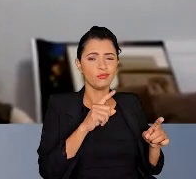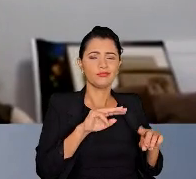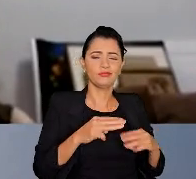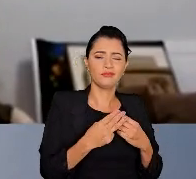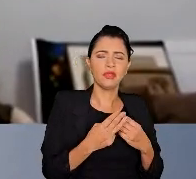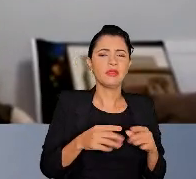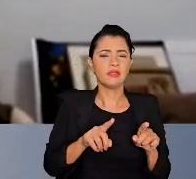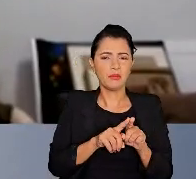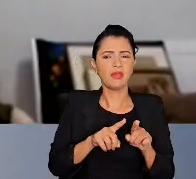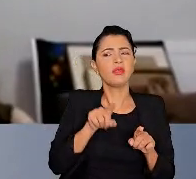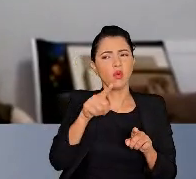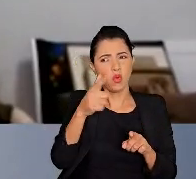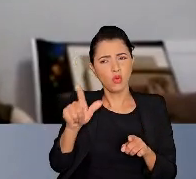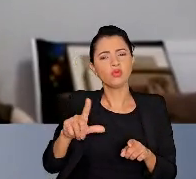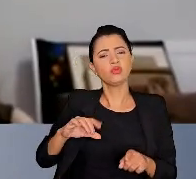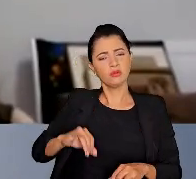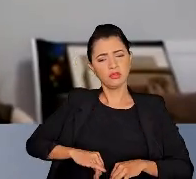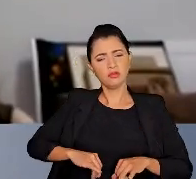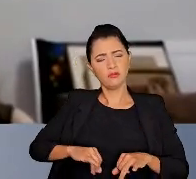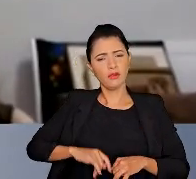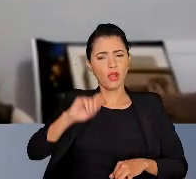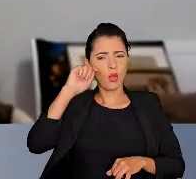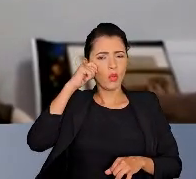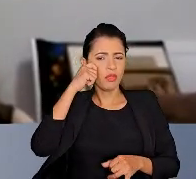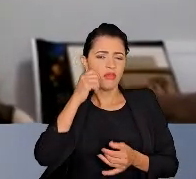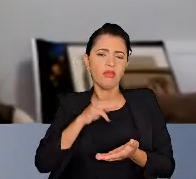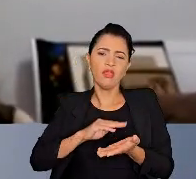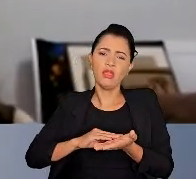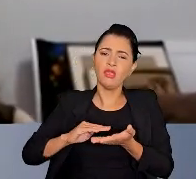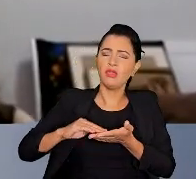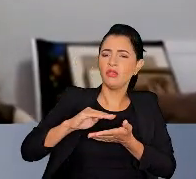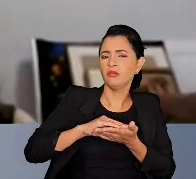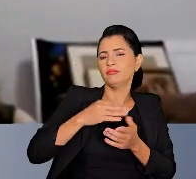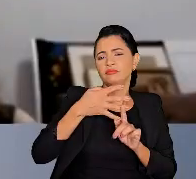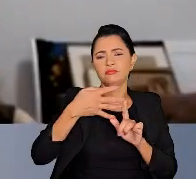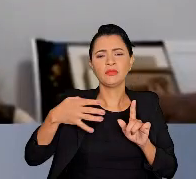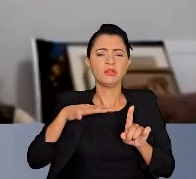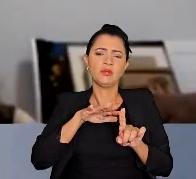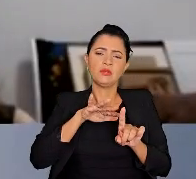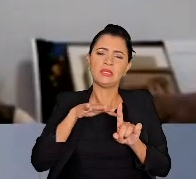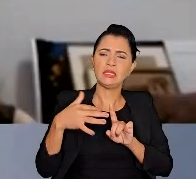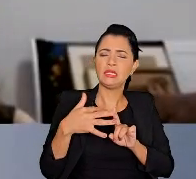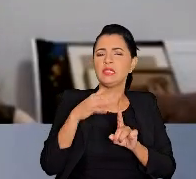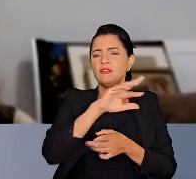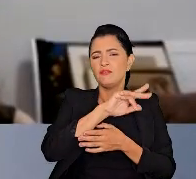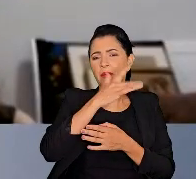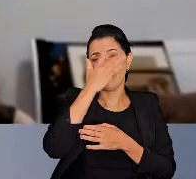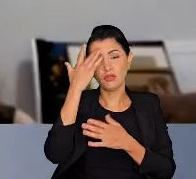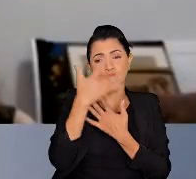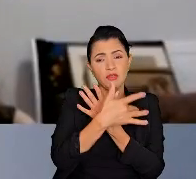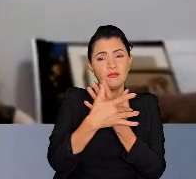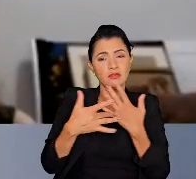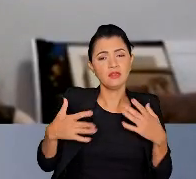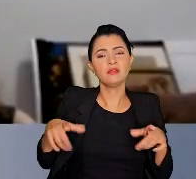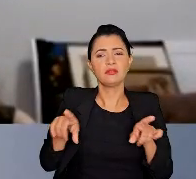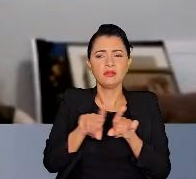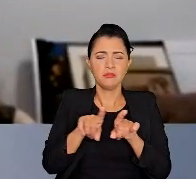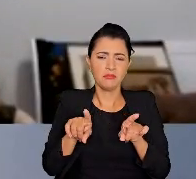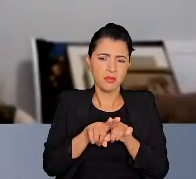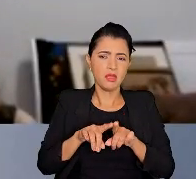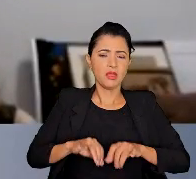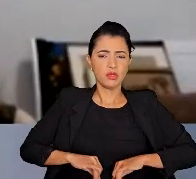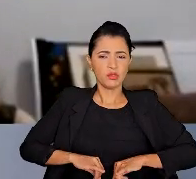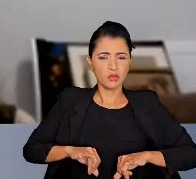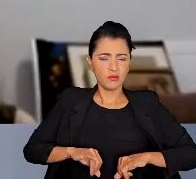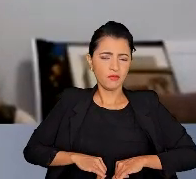os ciganos, os negros, os comunistas, os socialistas, as pessoas deficientes físicas, enfim,